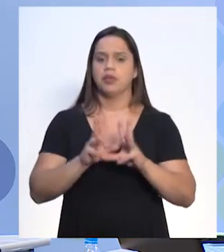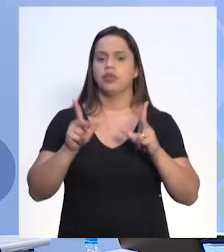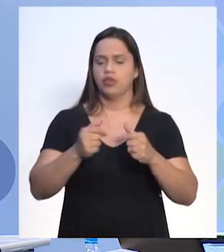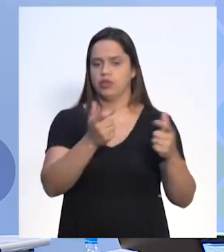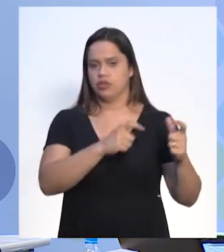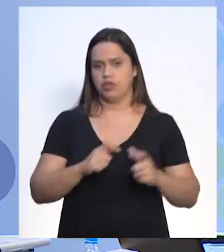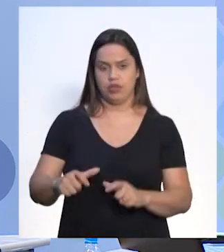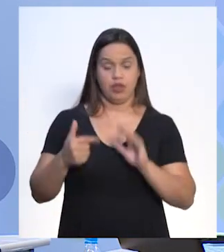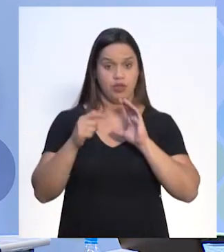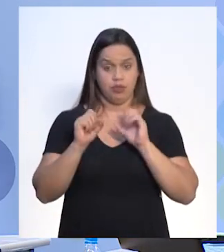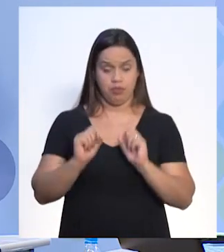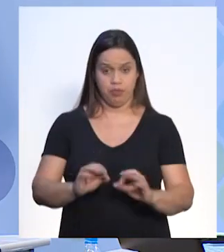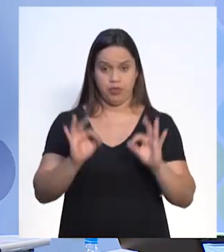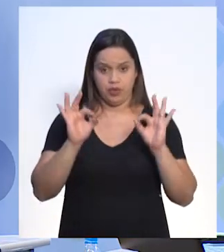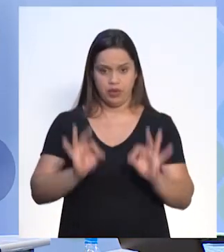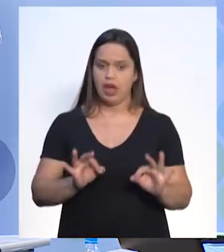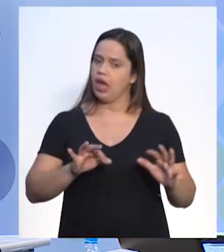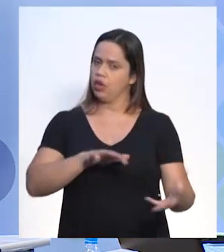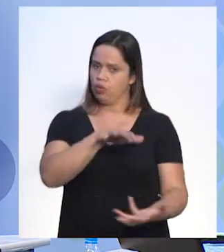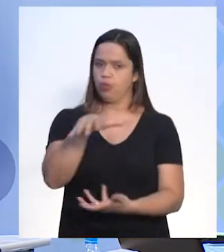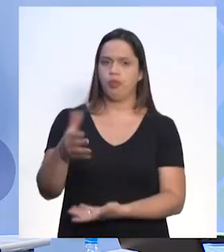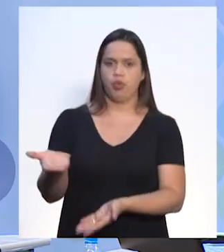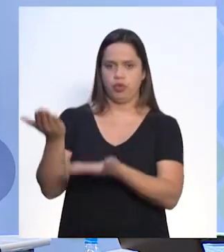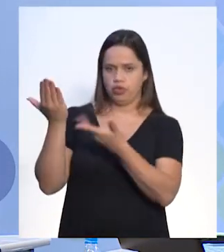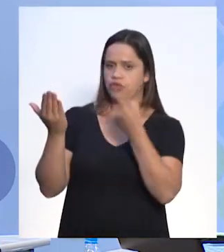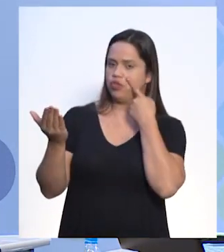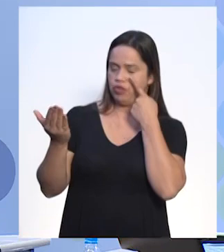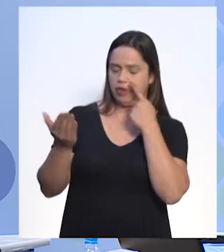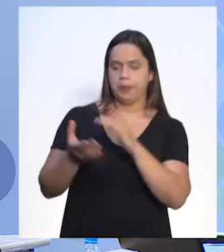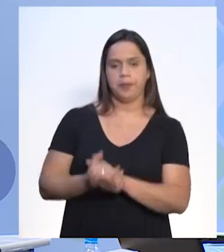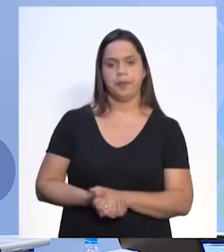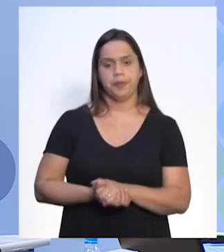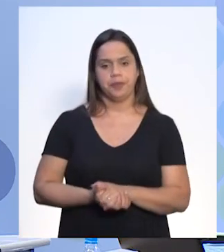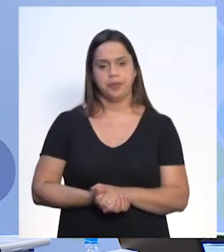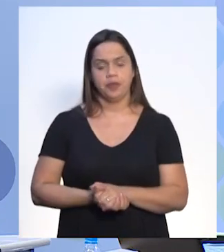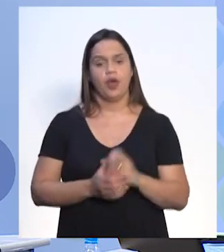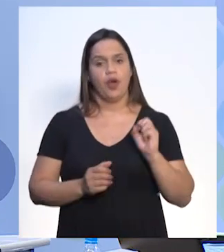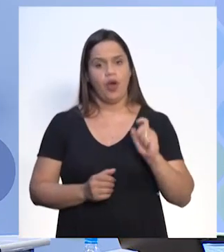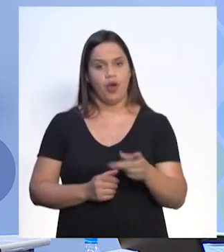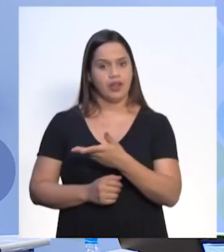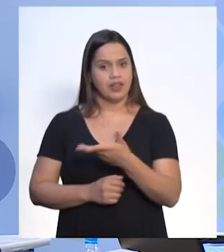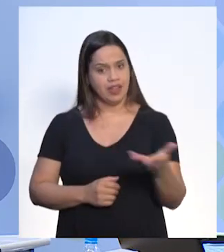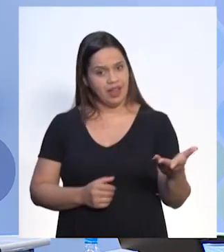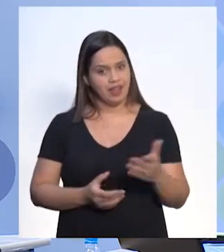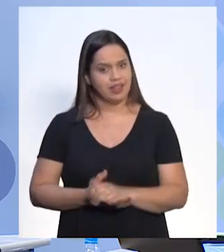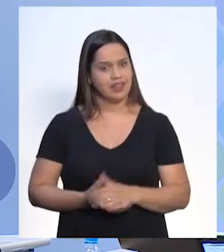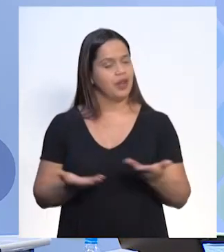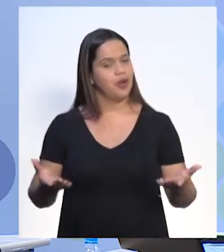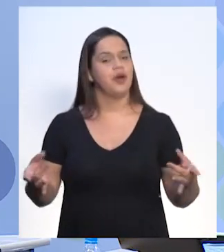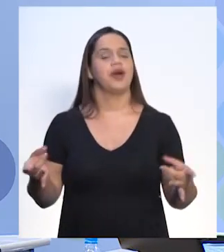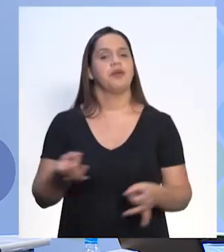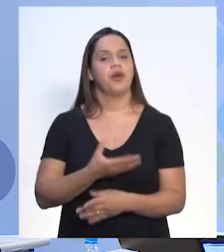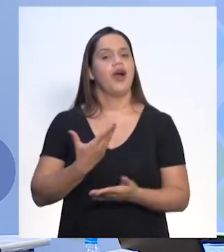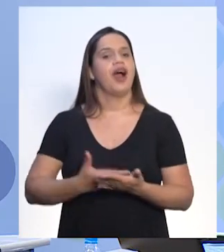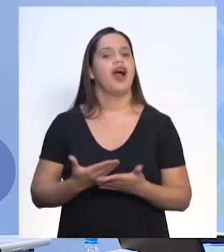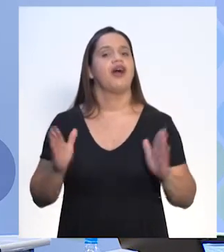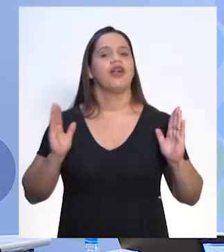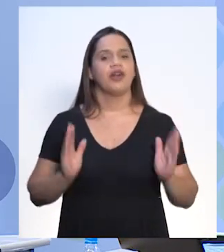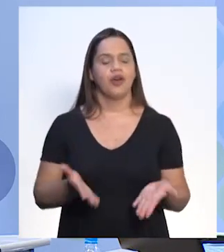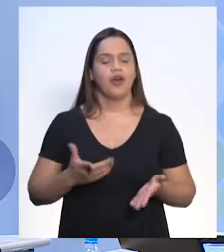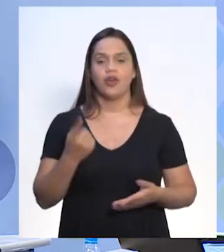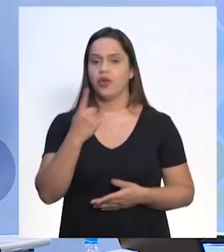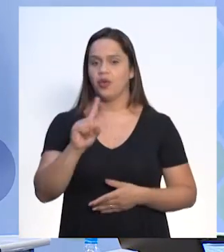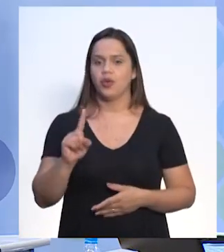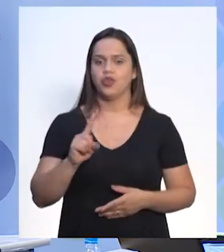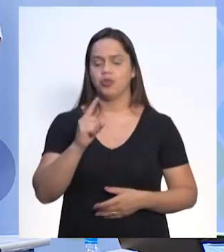lugares. Perfeito? É no mundo todo, como a gente observou no mapa anterior. Tá ok, pessoal? Então, ficamos aqui por essa aula, né, a última